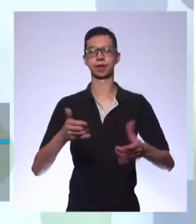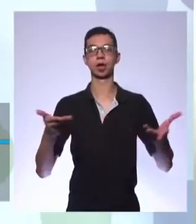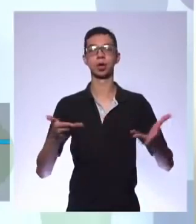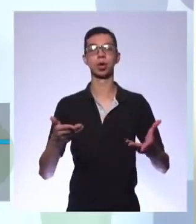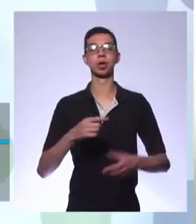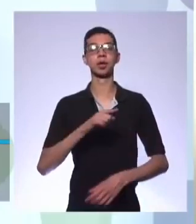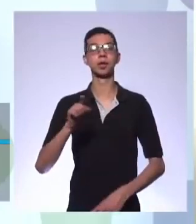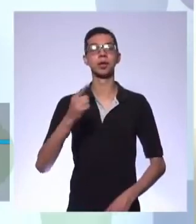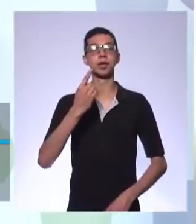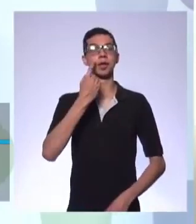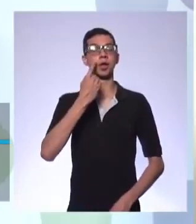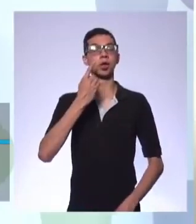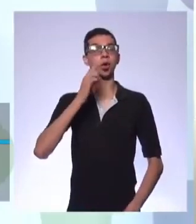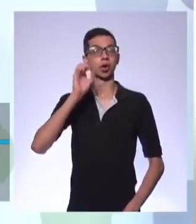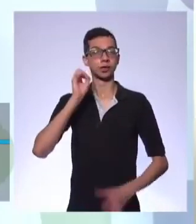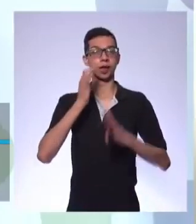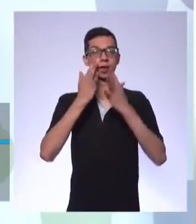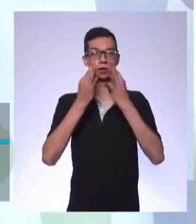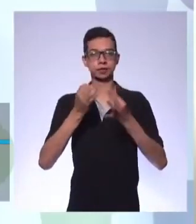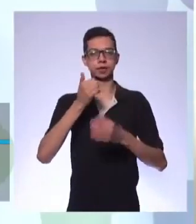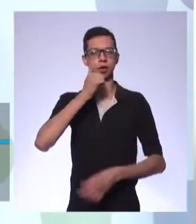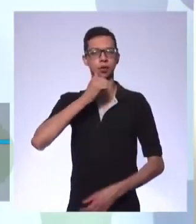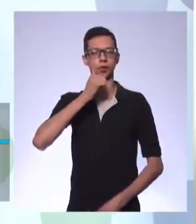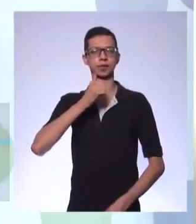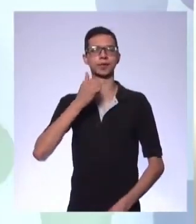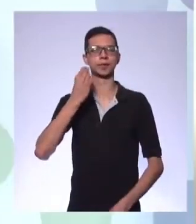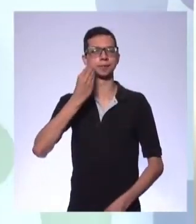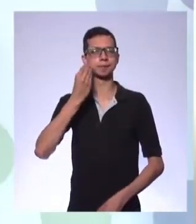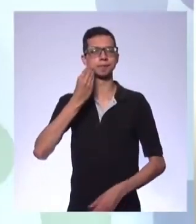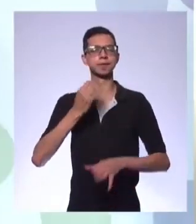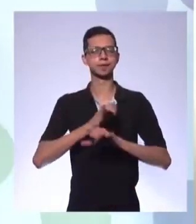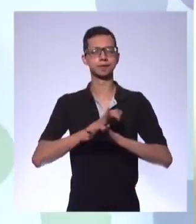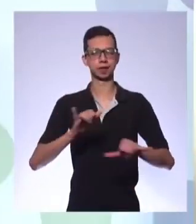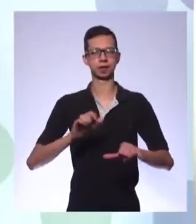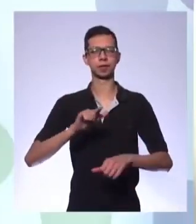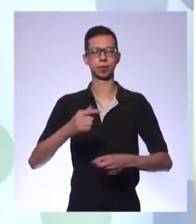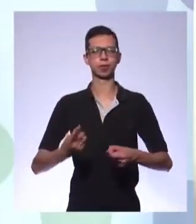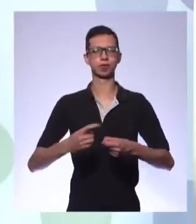ver uma especialista falar sobre o assunto e daqui a pouco a gente volta, tá bom?